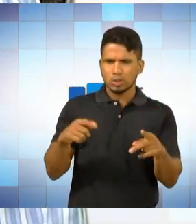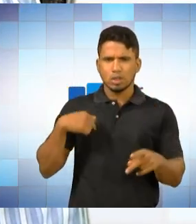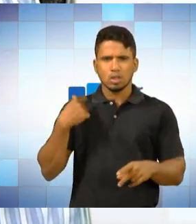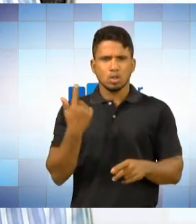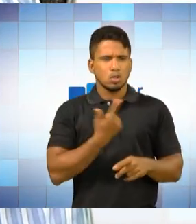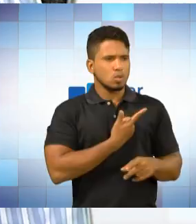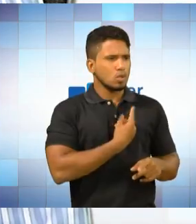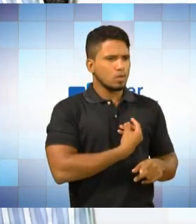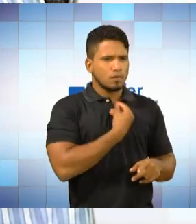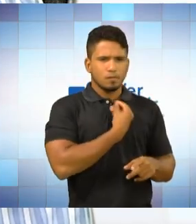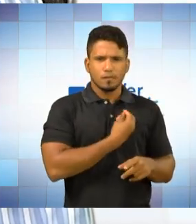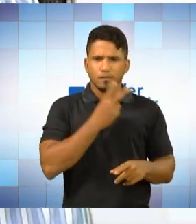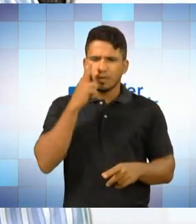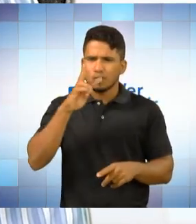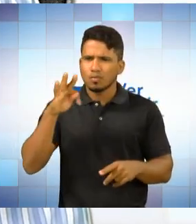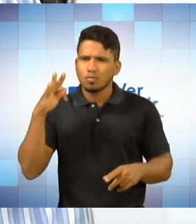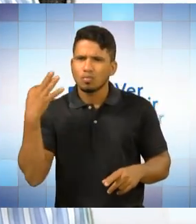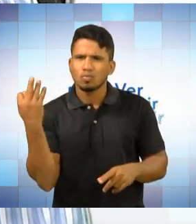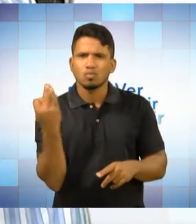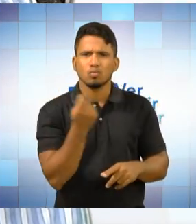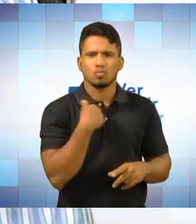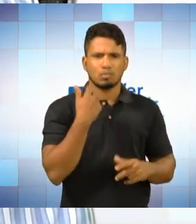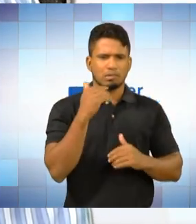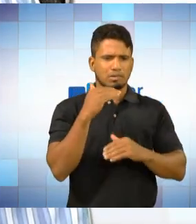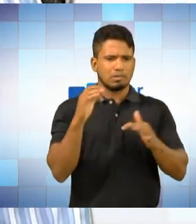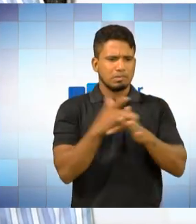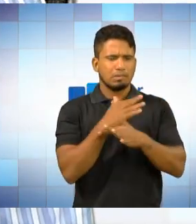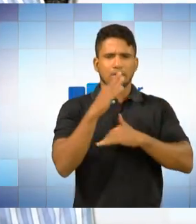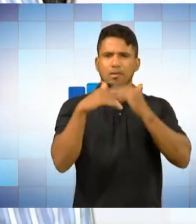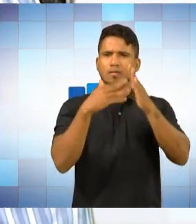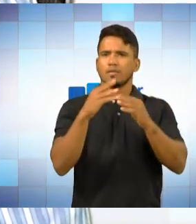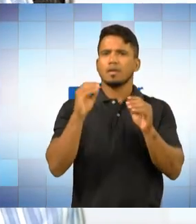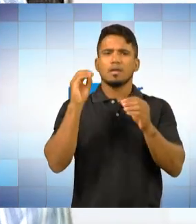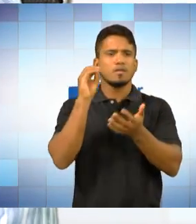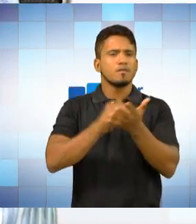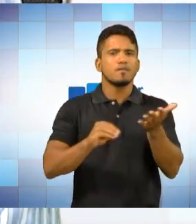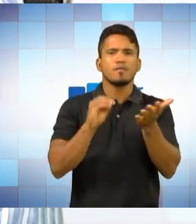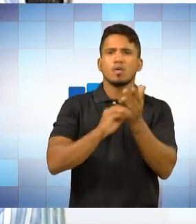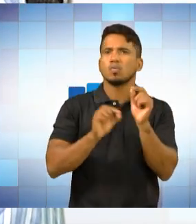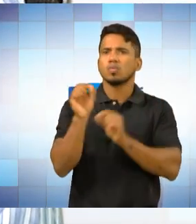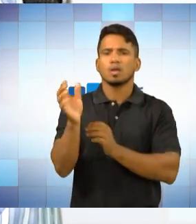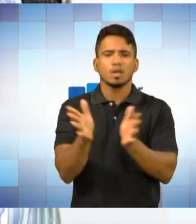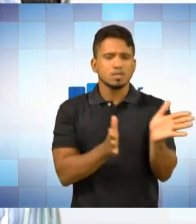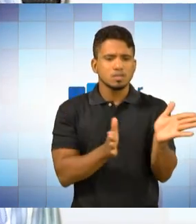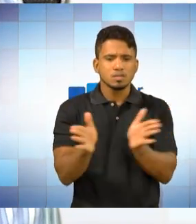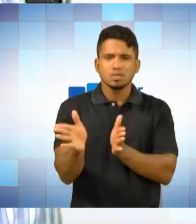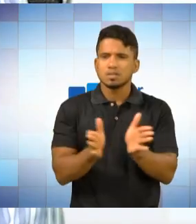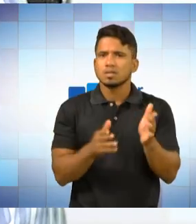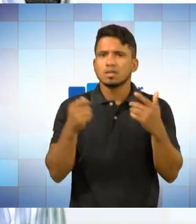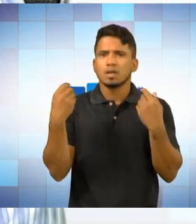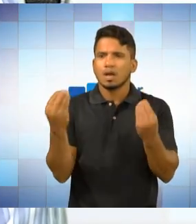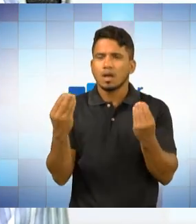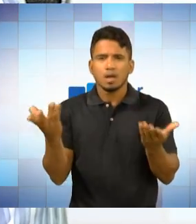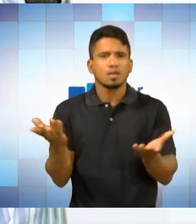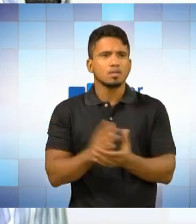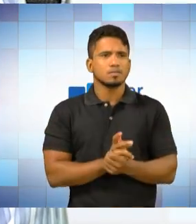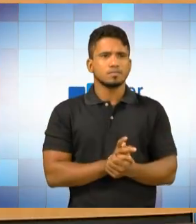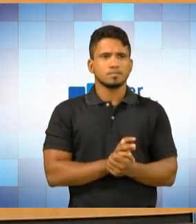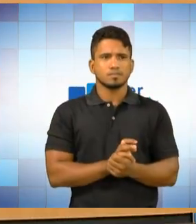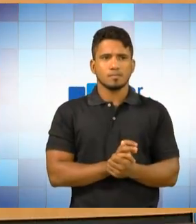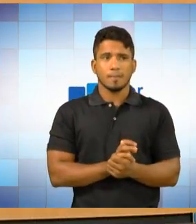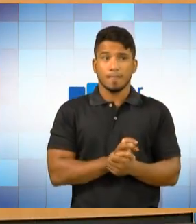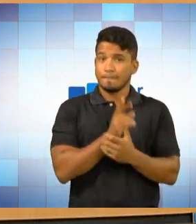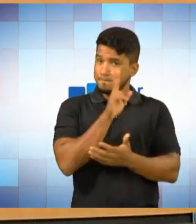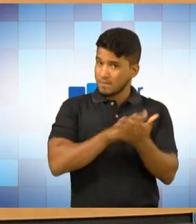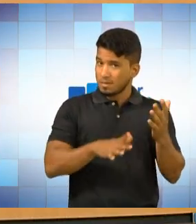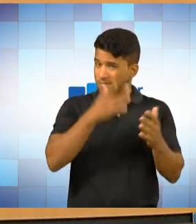nós estamos vendo a nossa cidade se desenvolver, sem respeitar a questão da acessibilidade. E é isso que muita